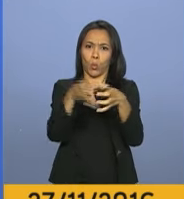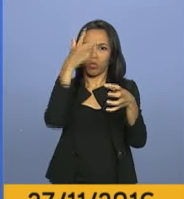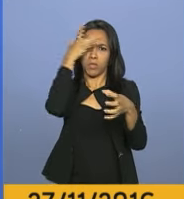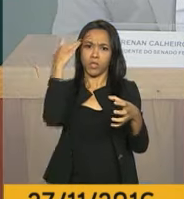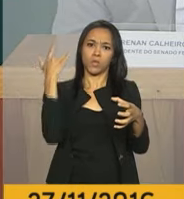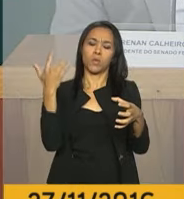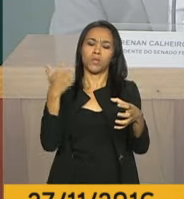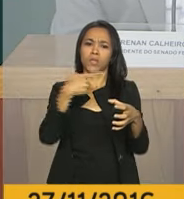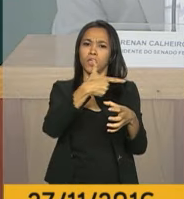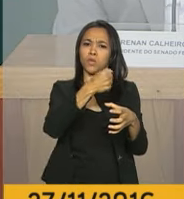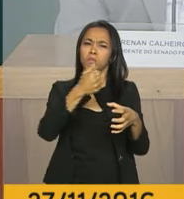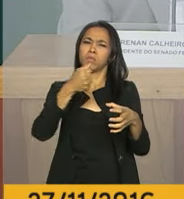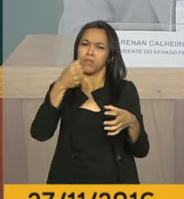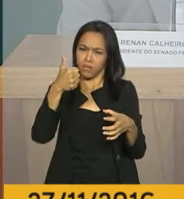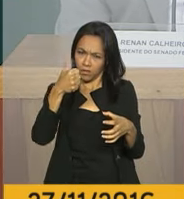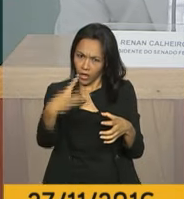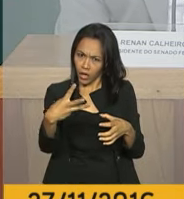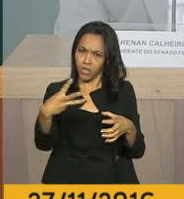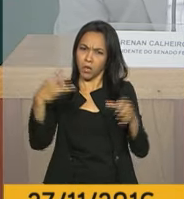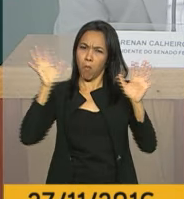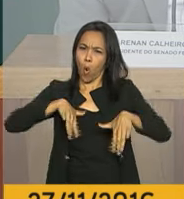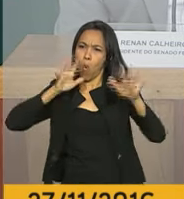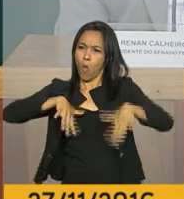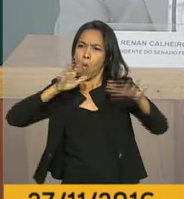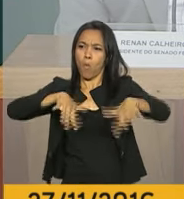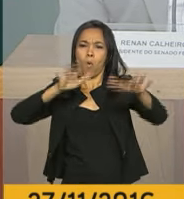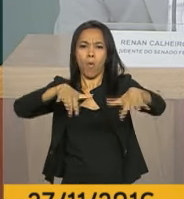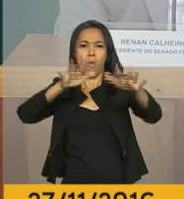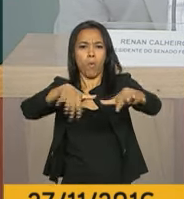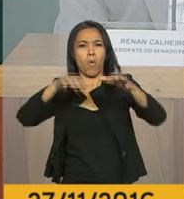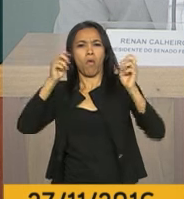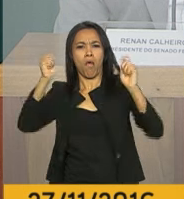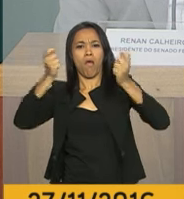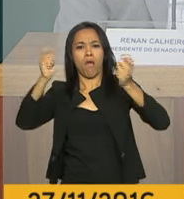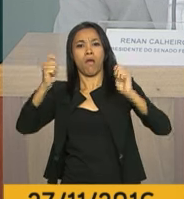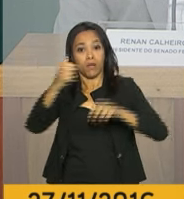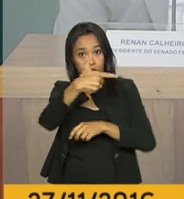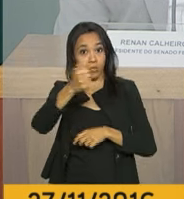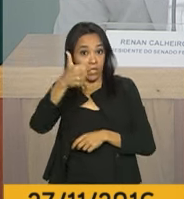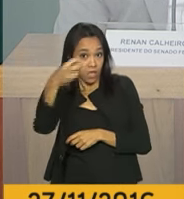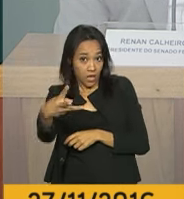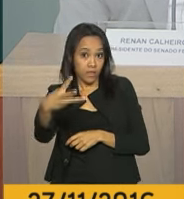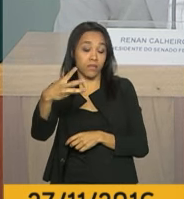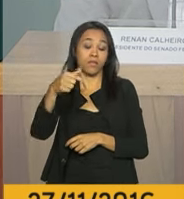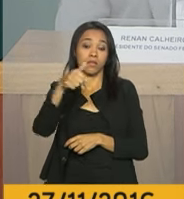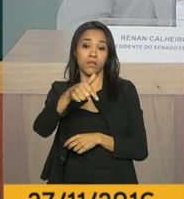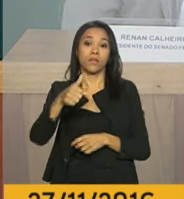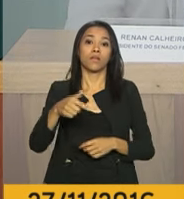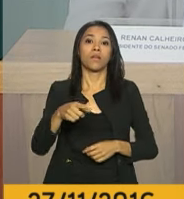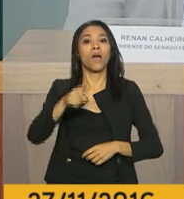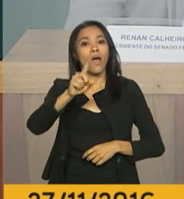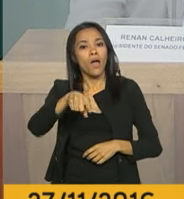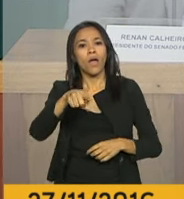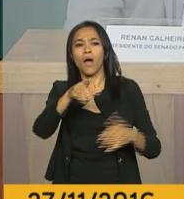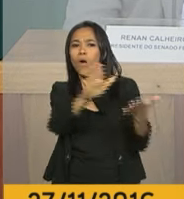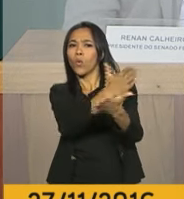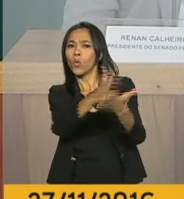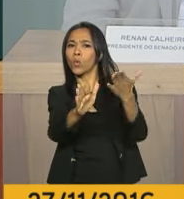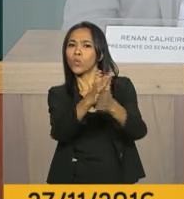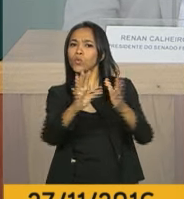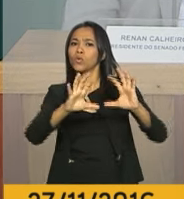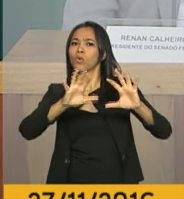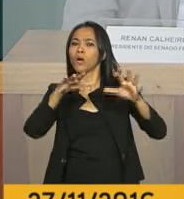em 2013 faziam o movimento de rua, foi exatamente o ingresso de alguns